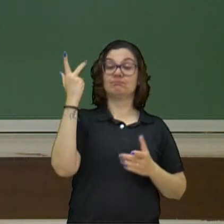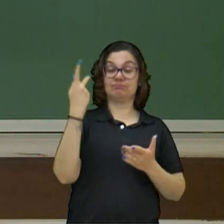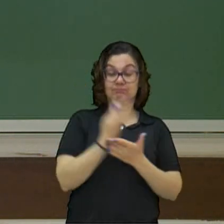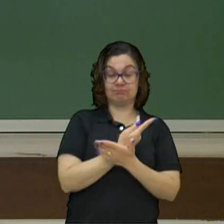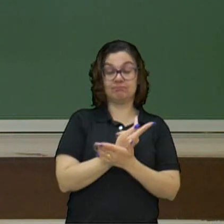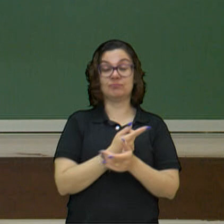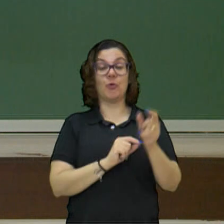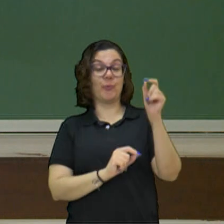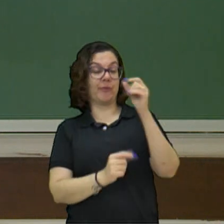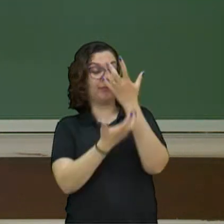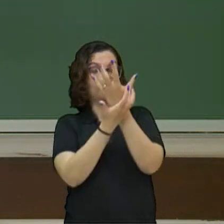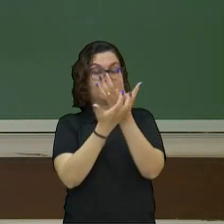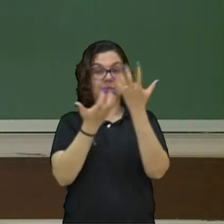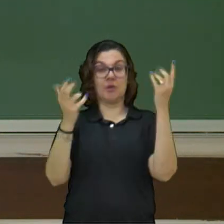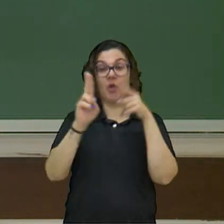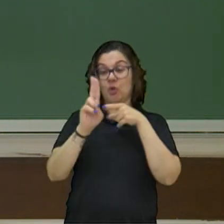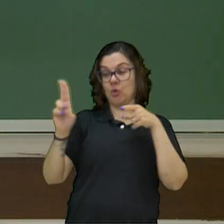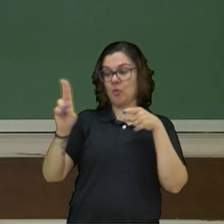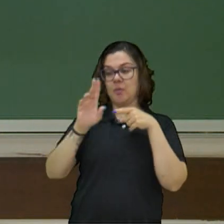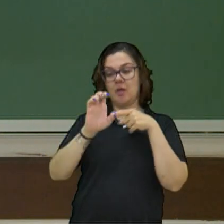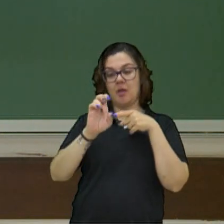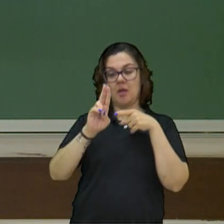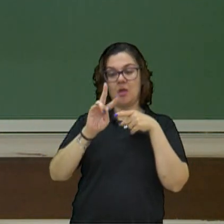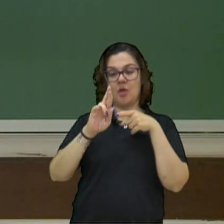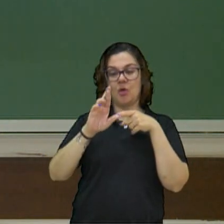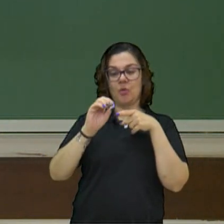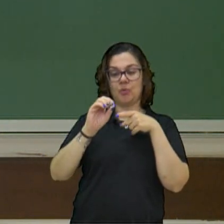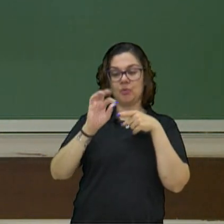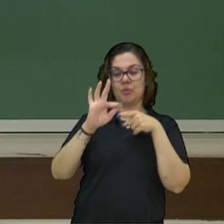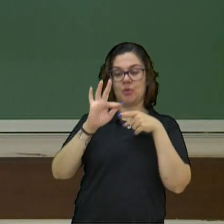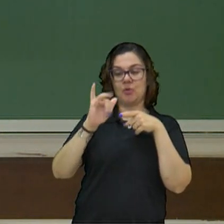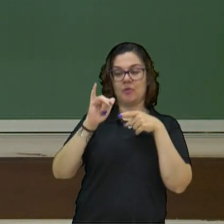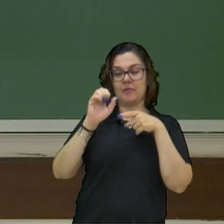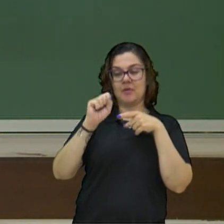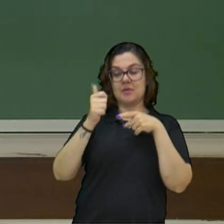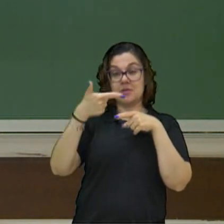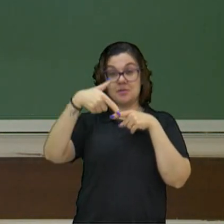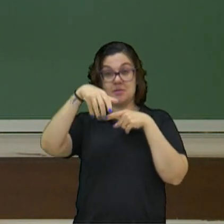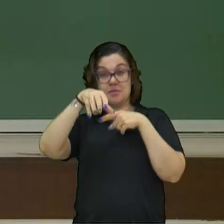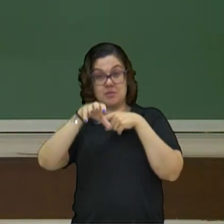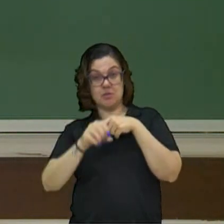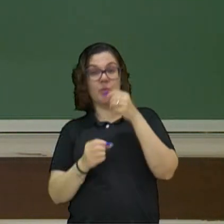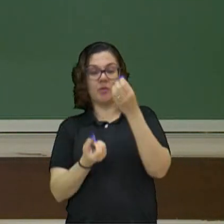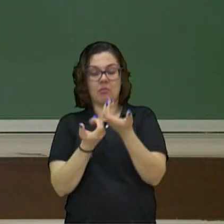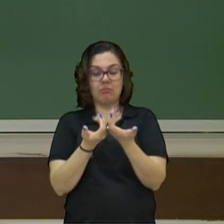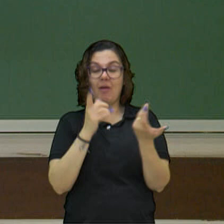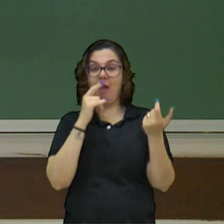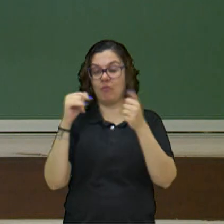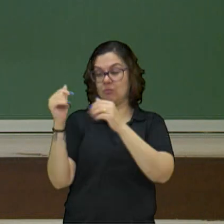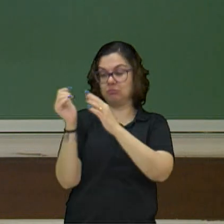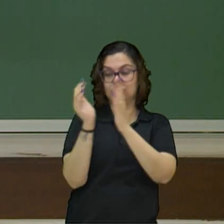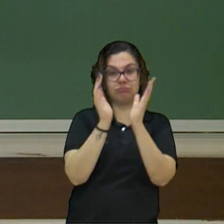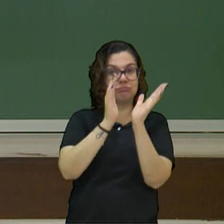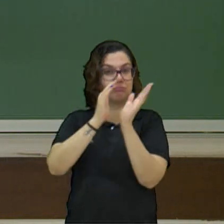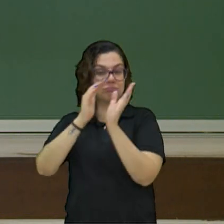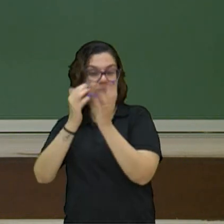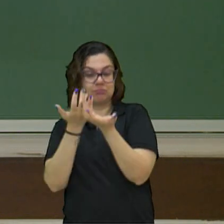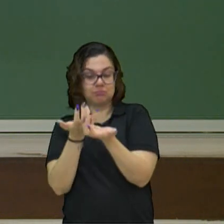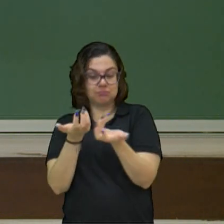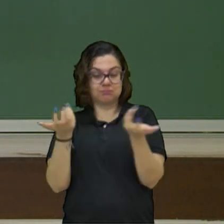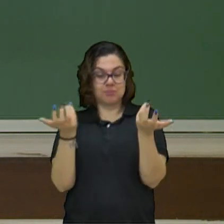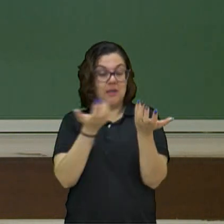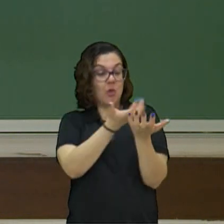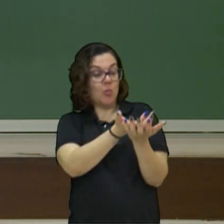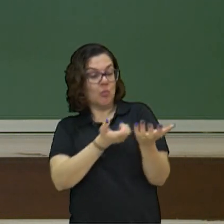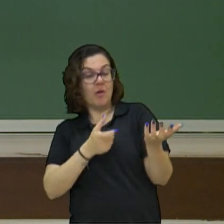meio ambiente um deles é eutrofização por exemplo é a proliferação de algas e corpos d'água que acabam tirando